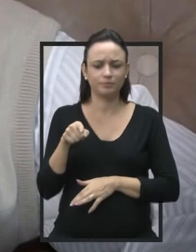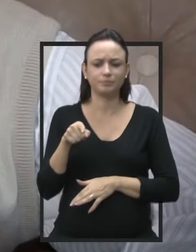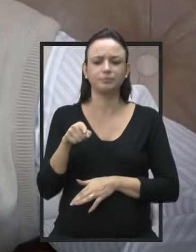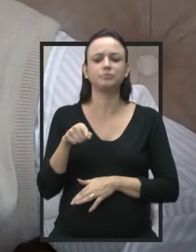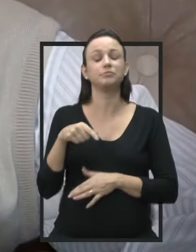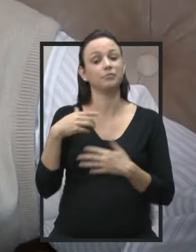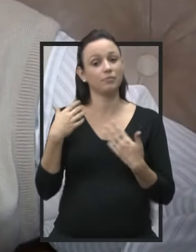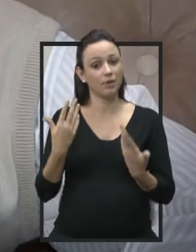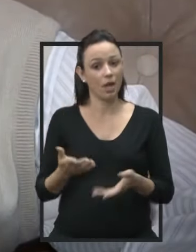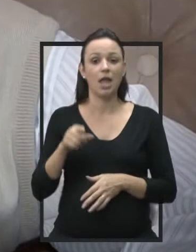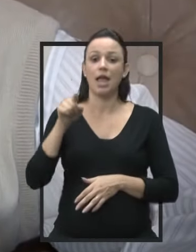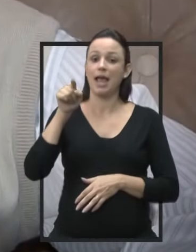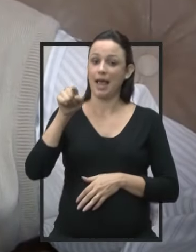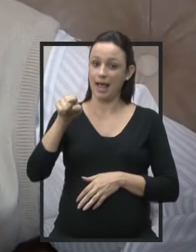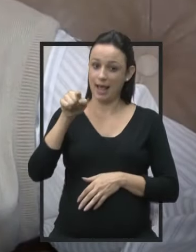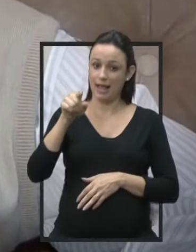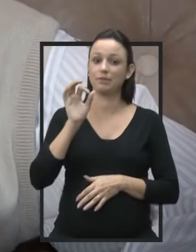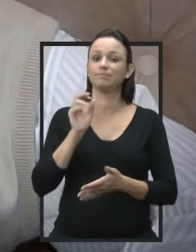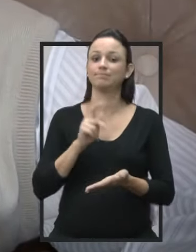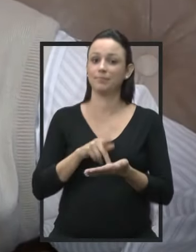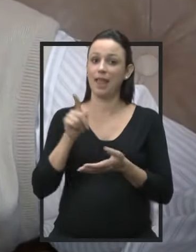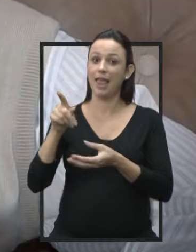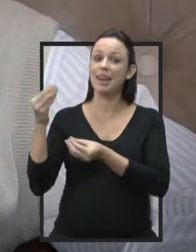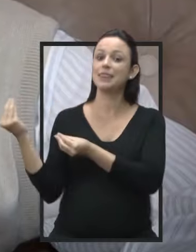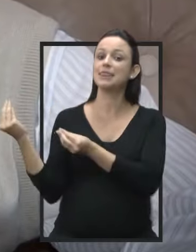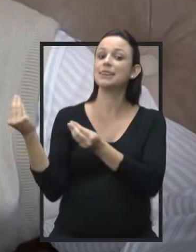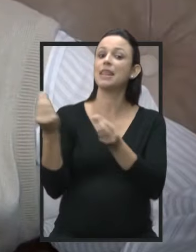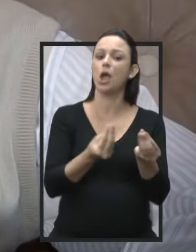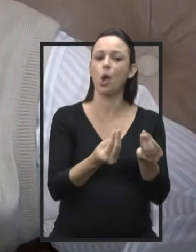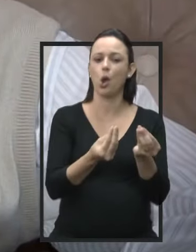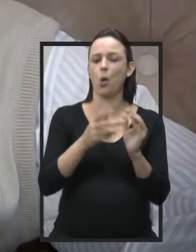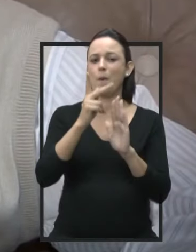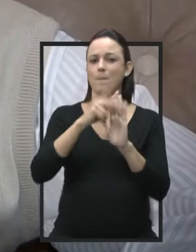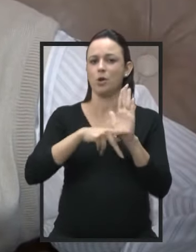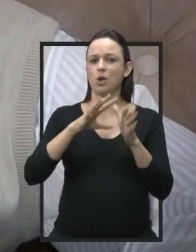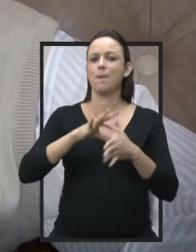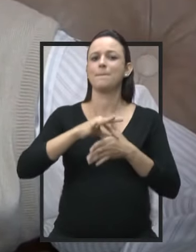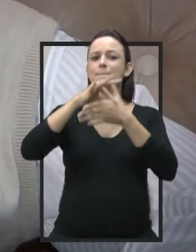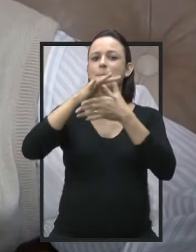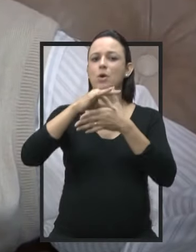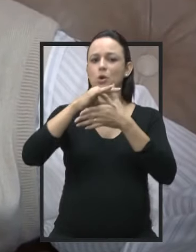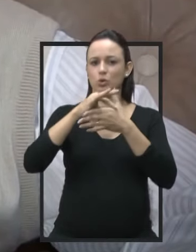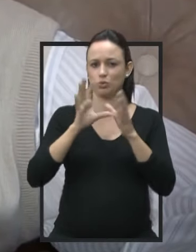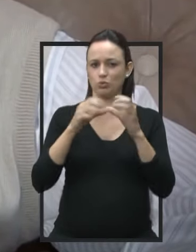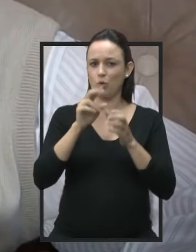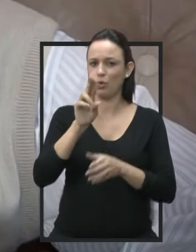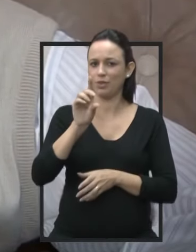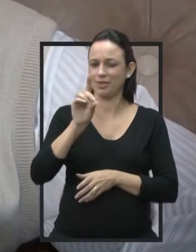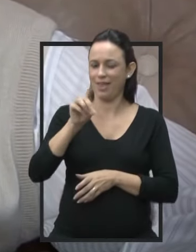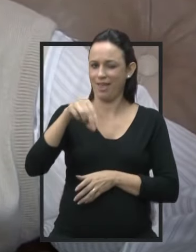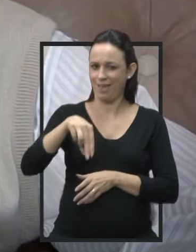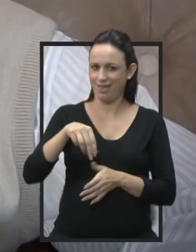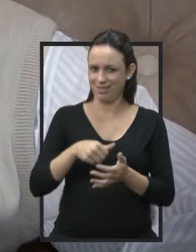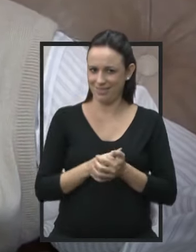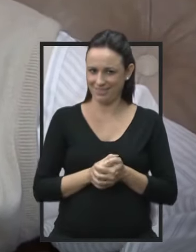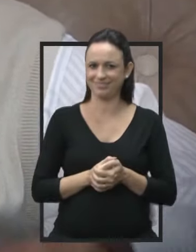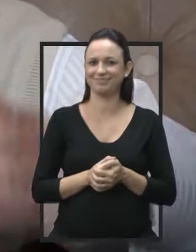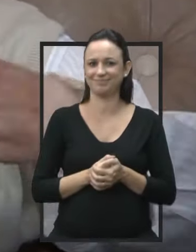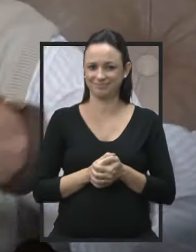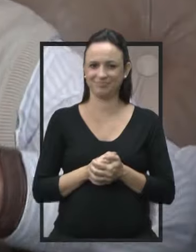Ele, obviamente, entregou esse projeto para a liderança da bancada udenista na nossa